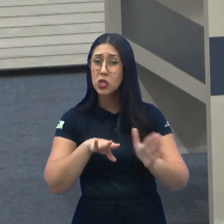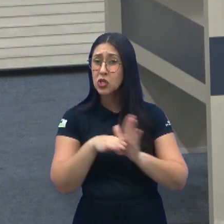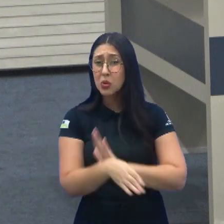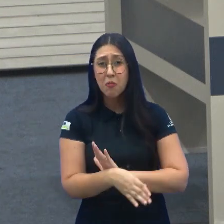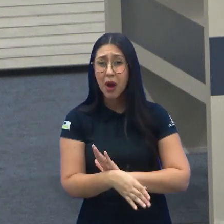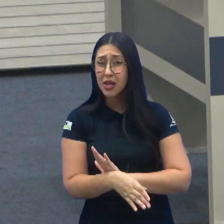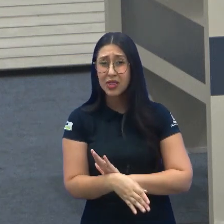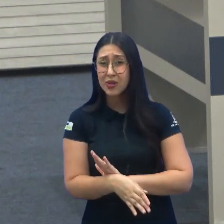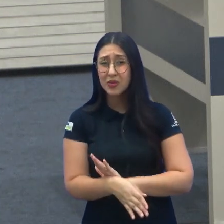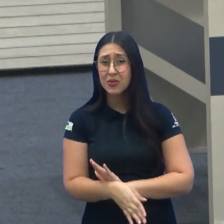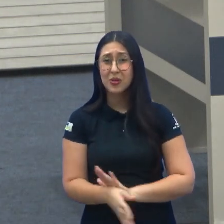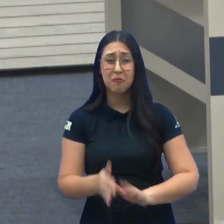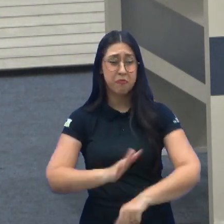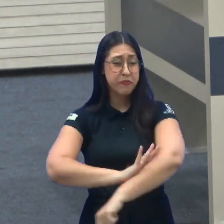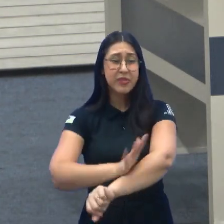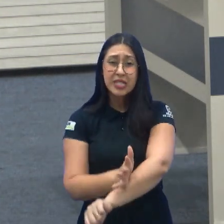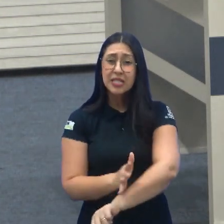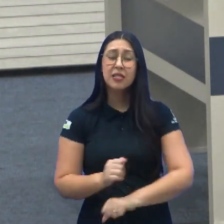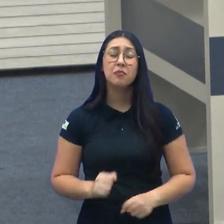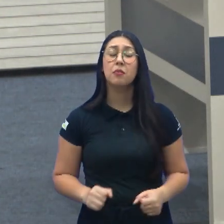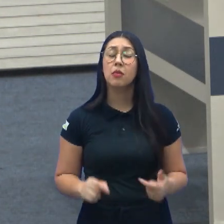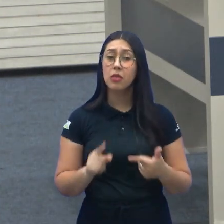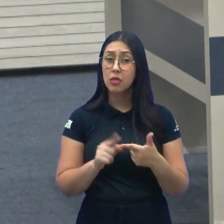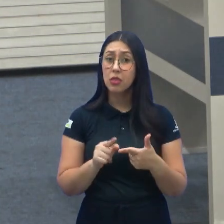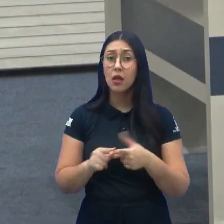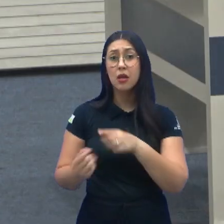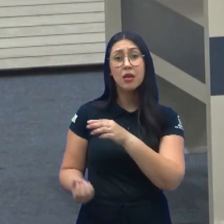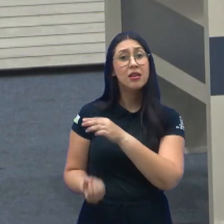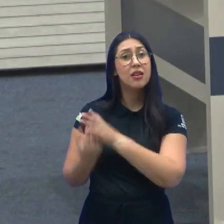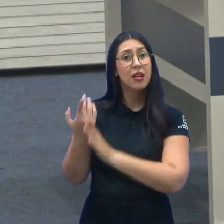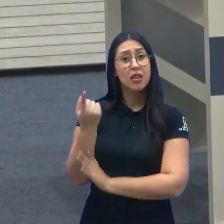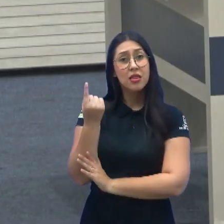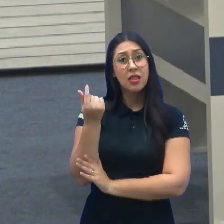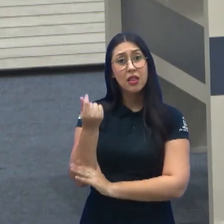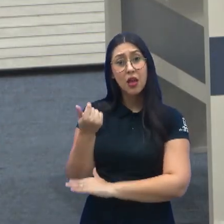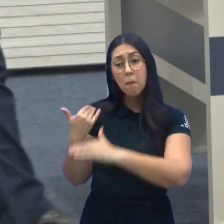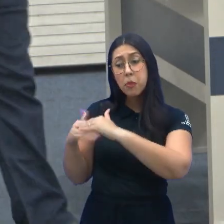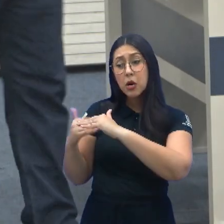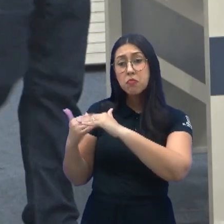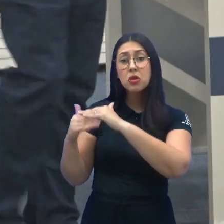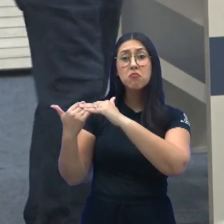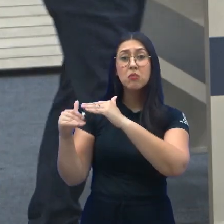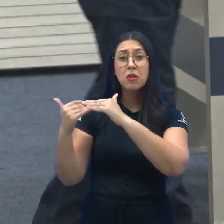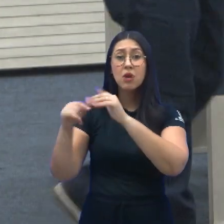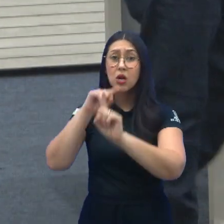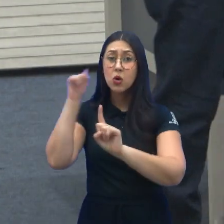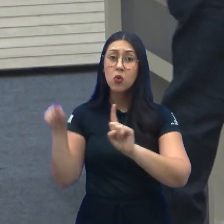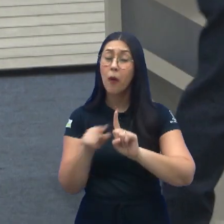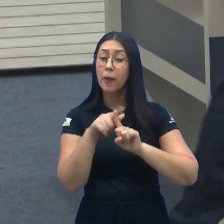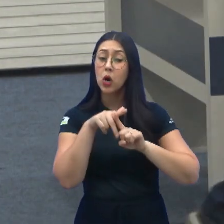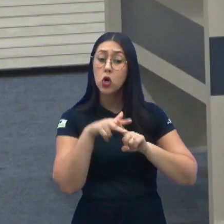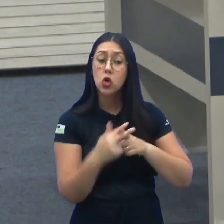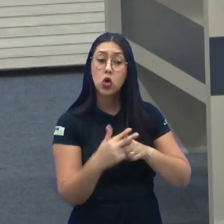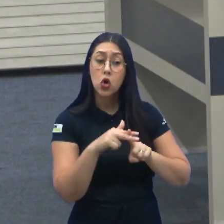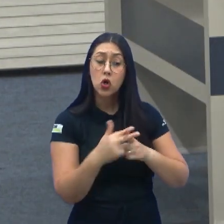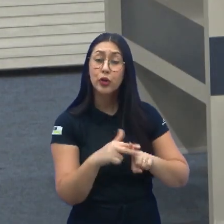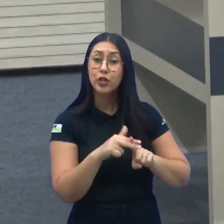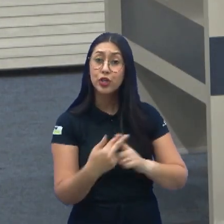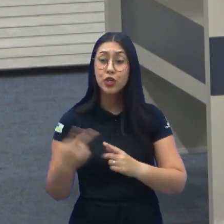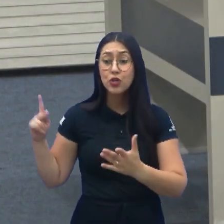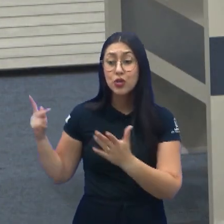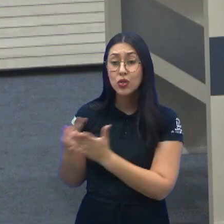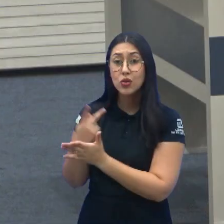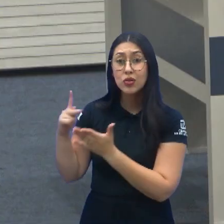República. 2, a criação de um Fundo Nacional de Reparação para compensação